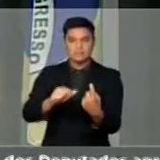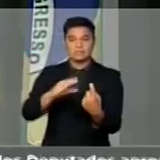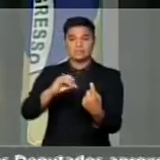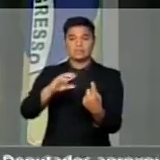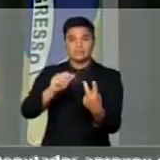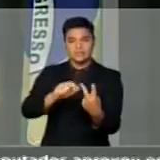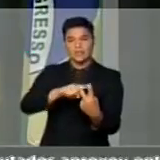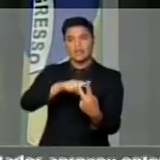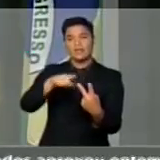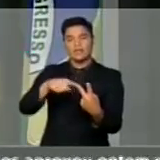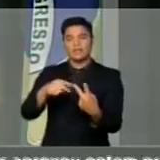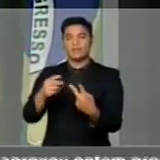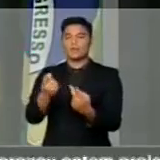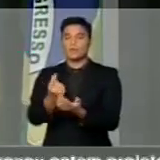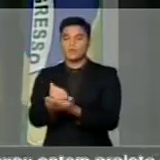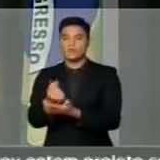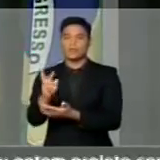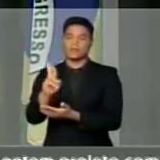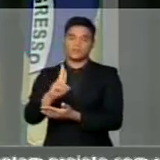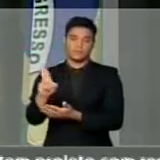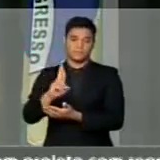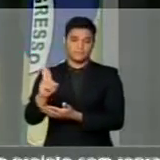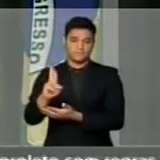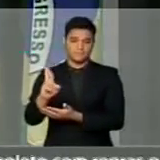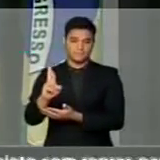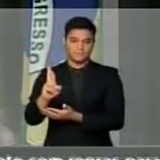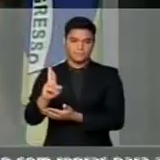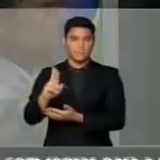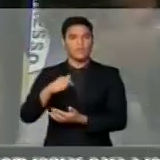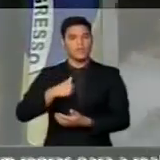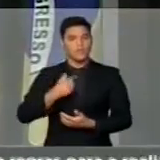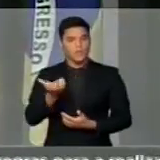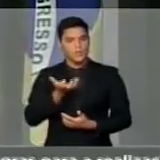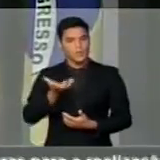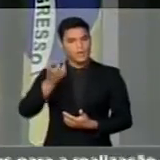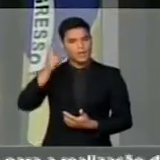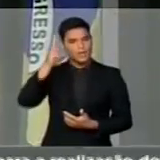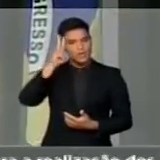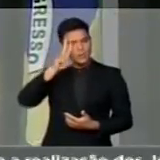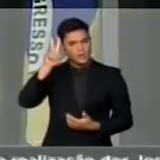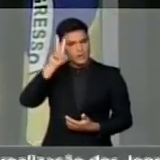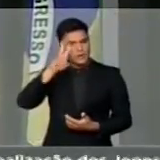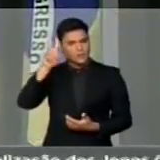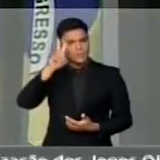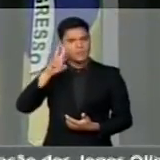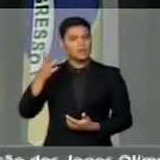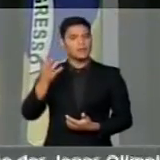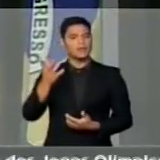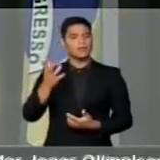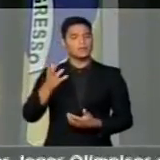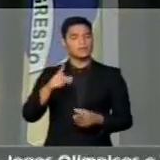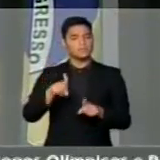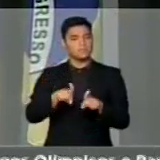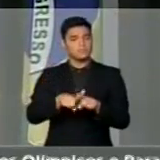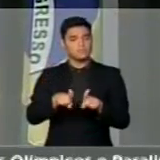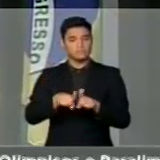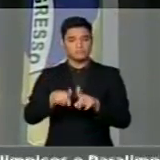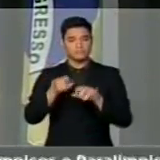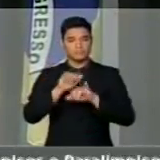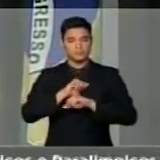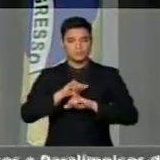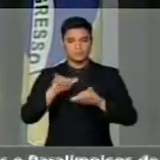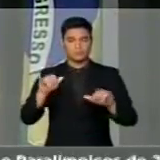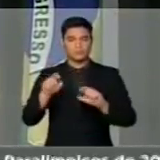com o Plano Real. Eu quero fazer esse processo histórico e registrar que